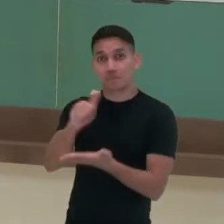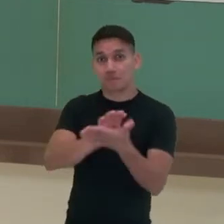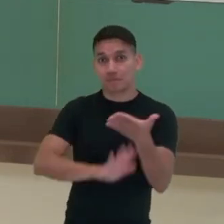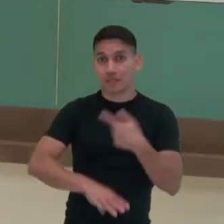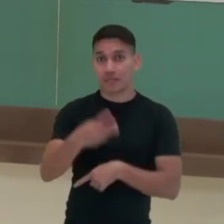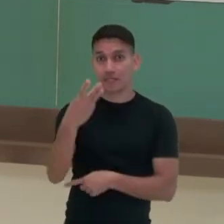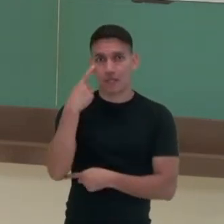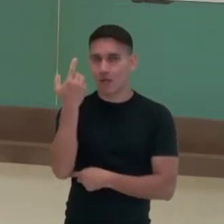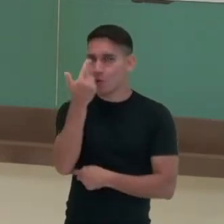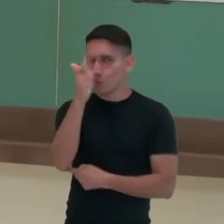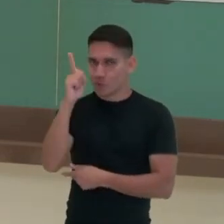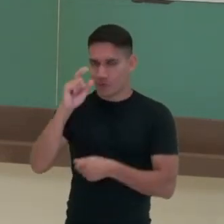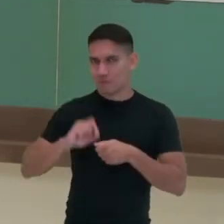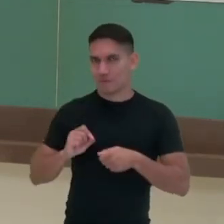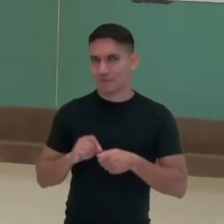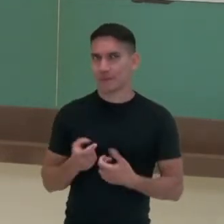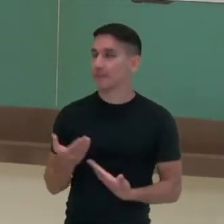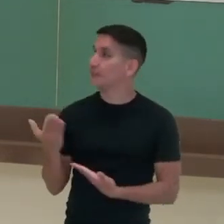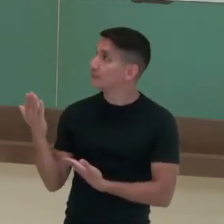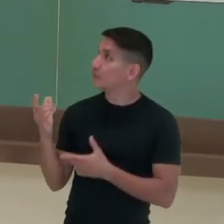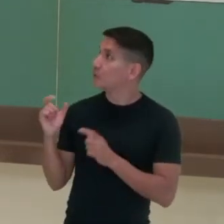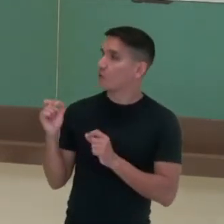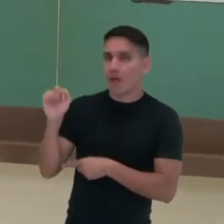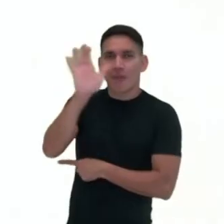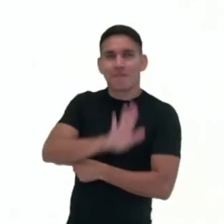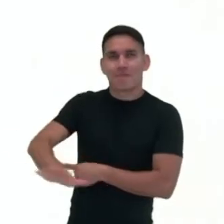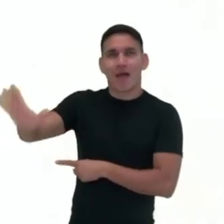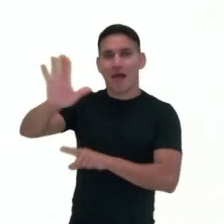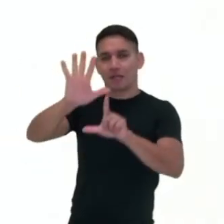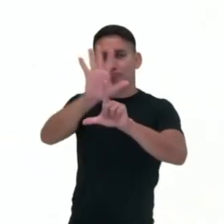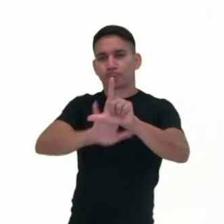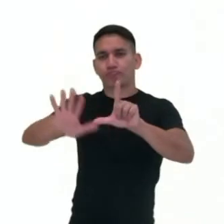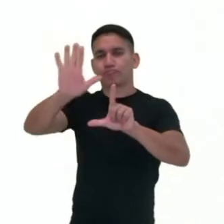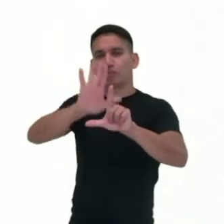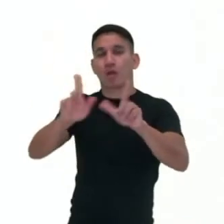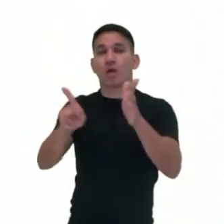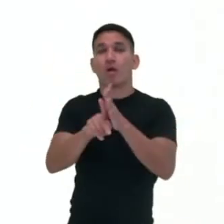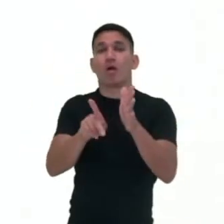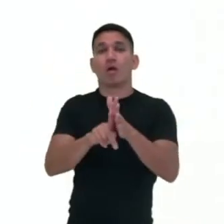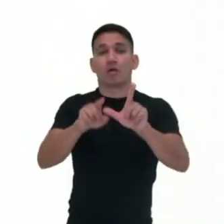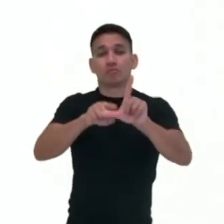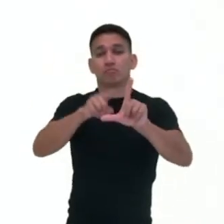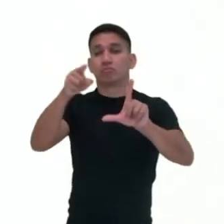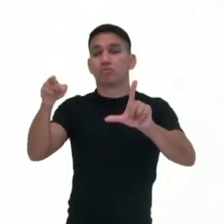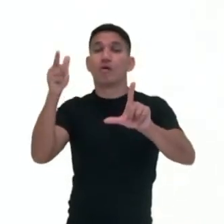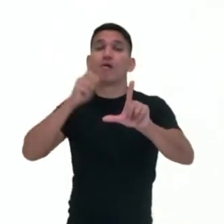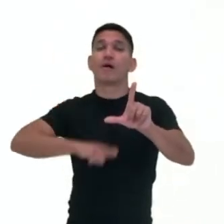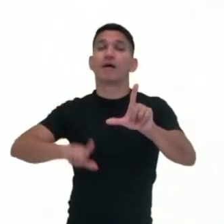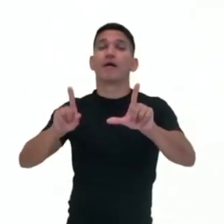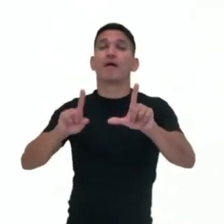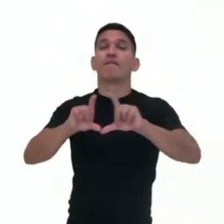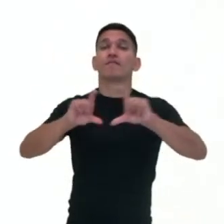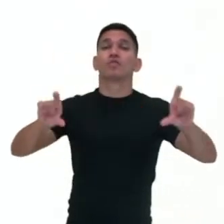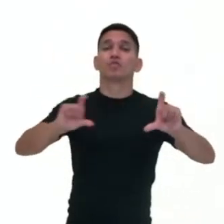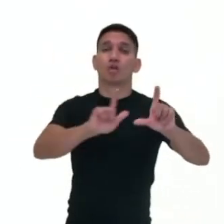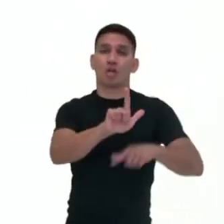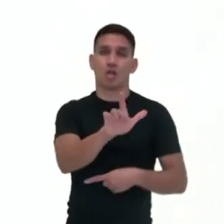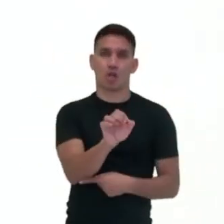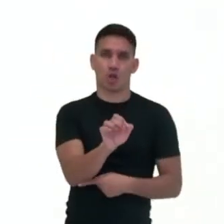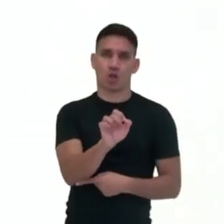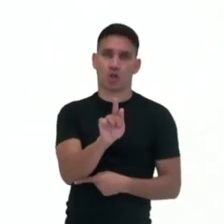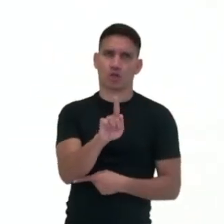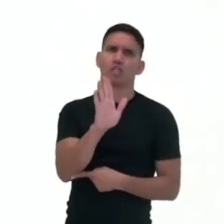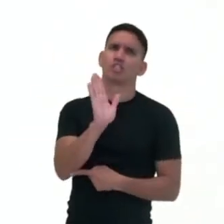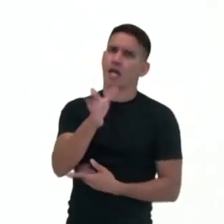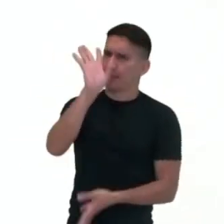Vamos para mais um exercício, pessoal. A figura abaixo representa o gráfico de uma função logarítmica. Já posso observar,